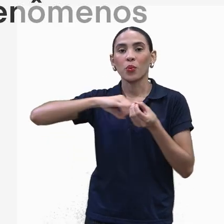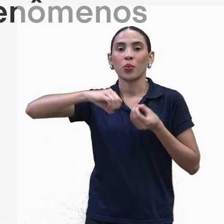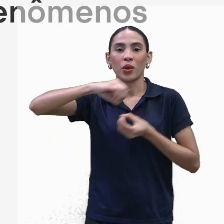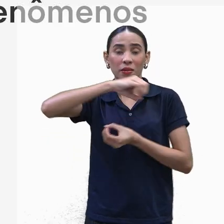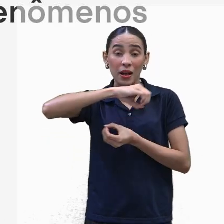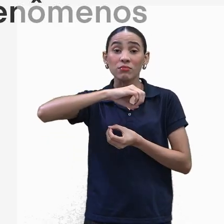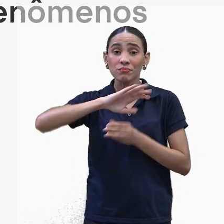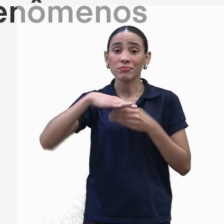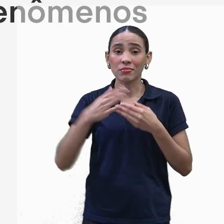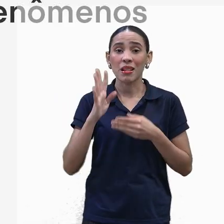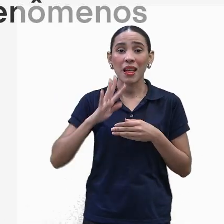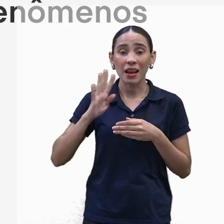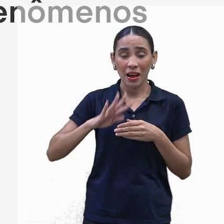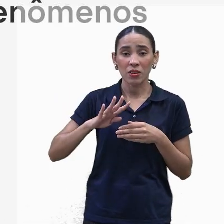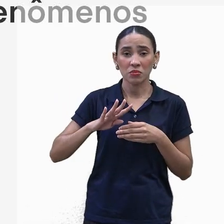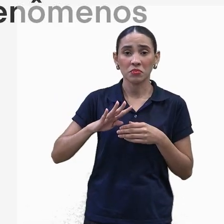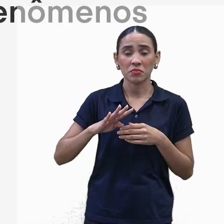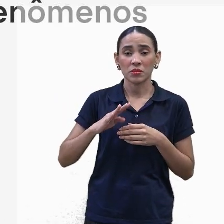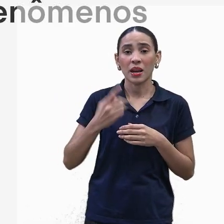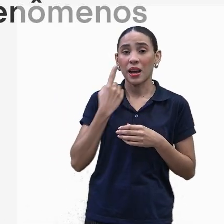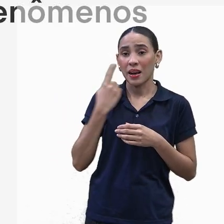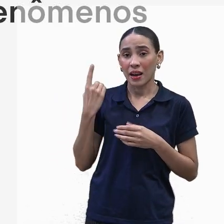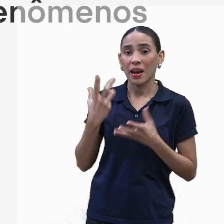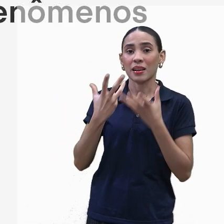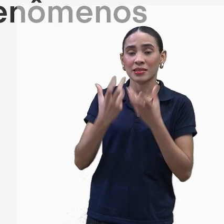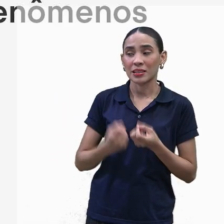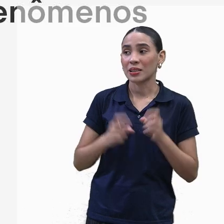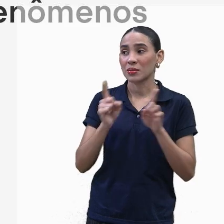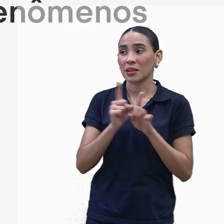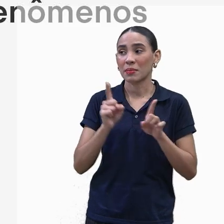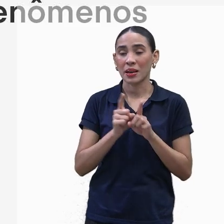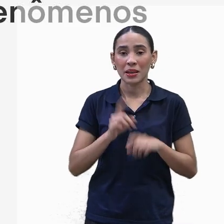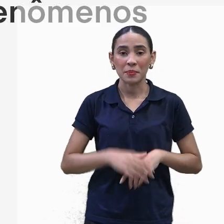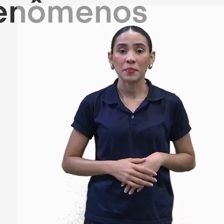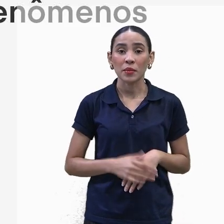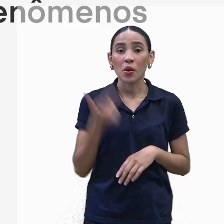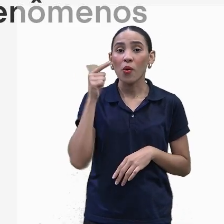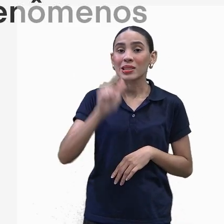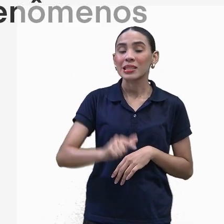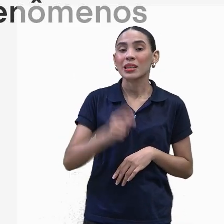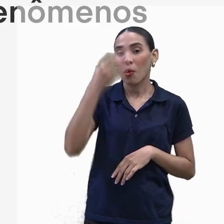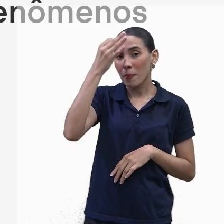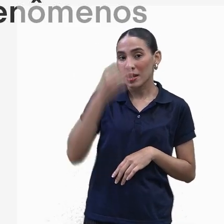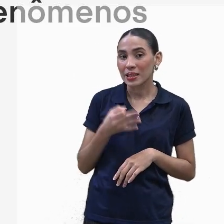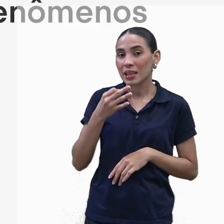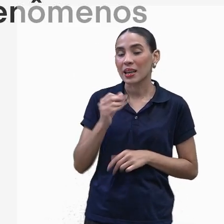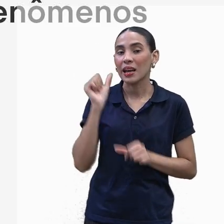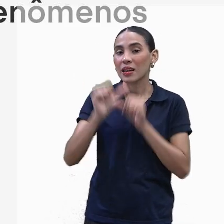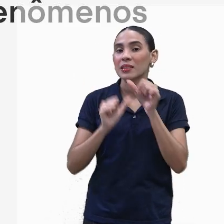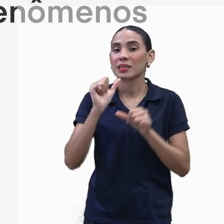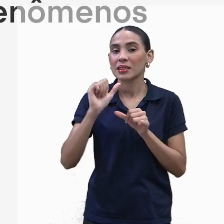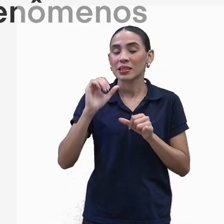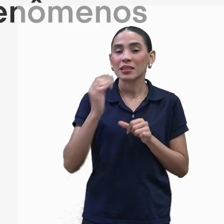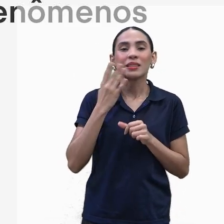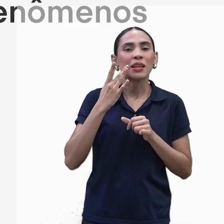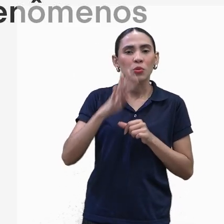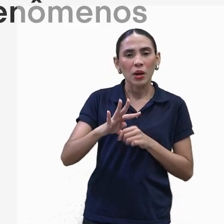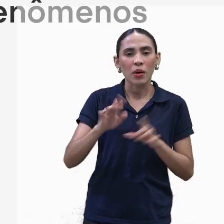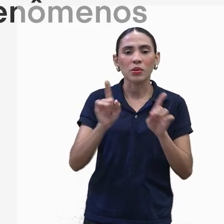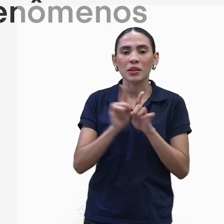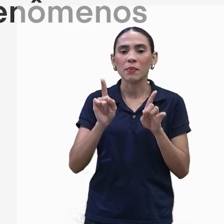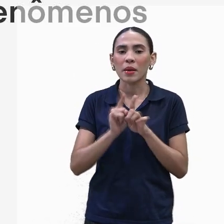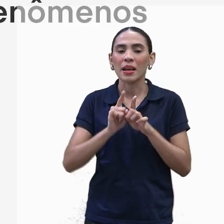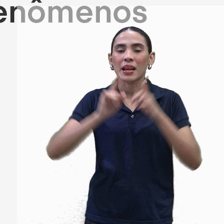legal, é válido, tá? É válido isso daí. Para compreender os fenômenos naturais, para compreender a